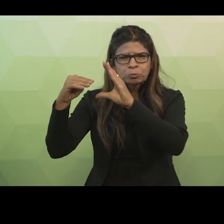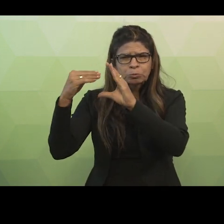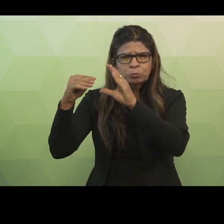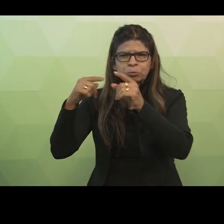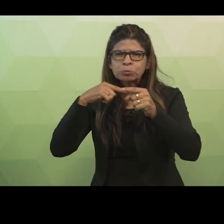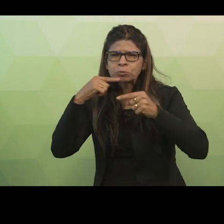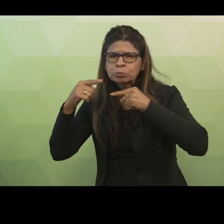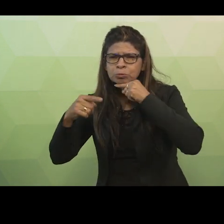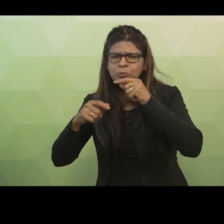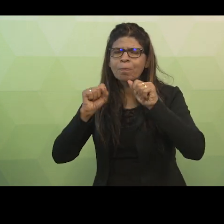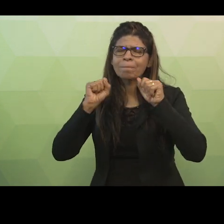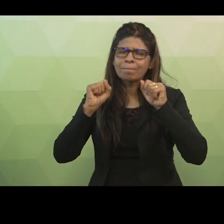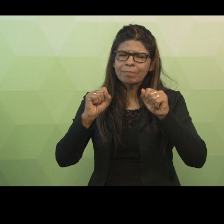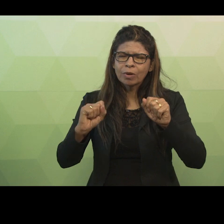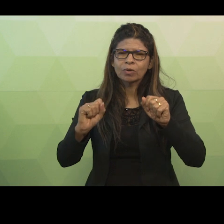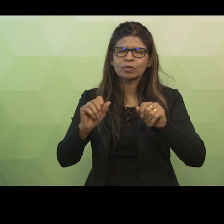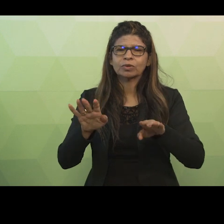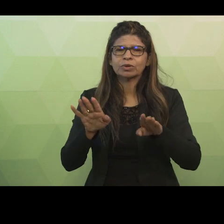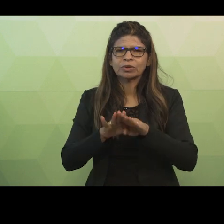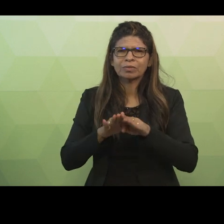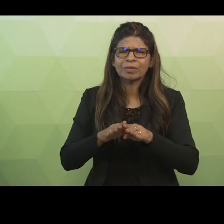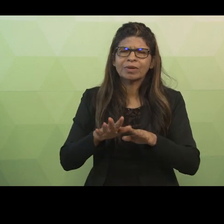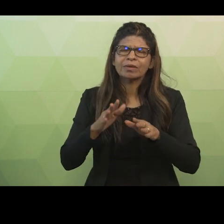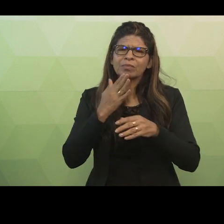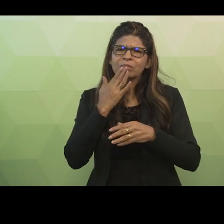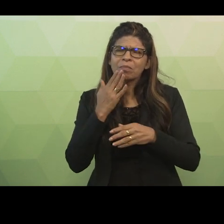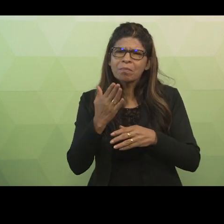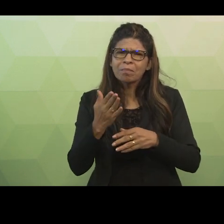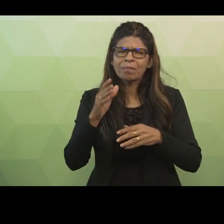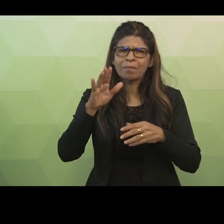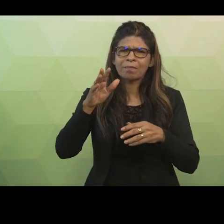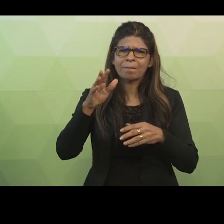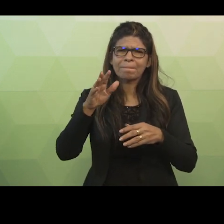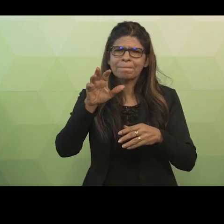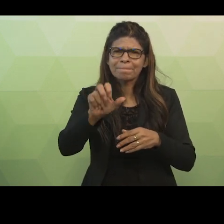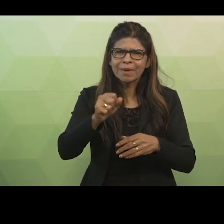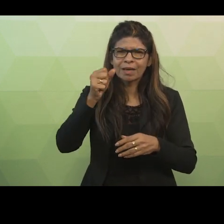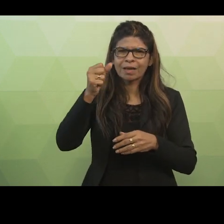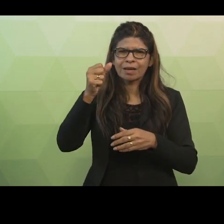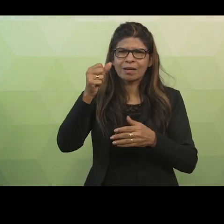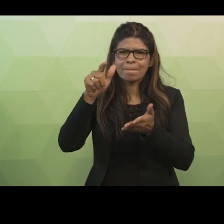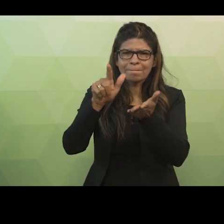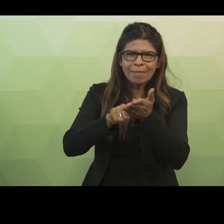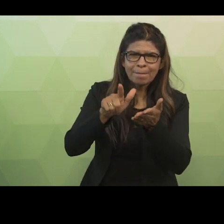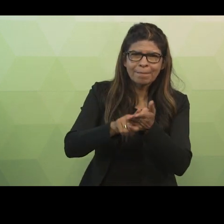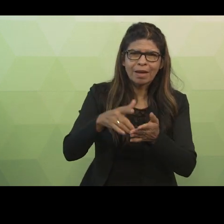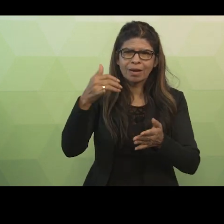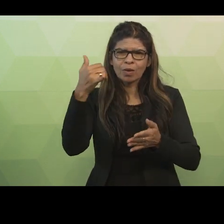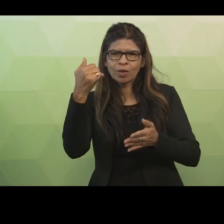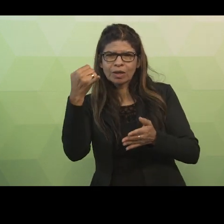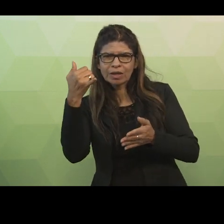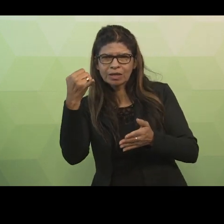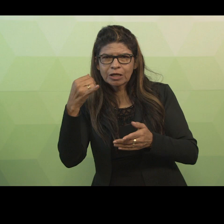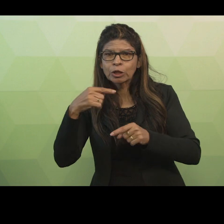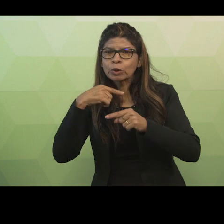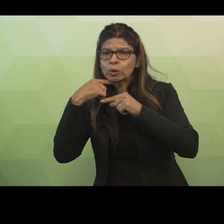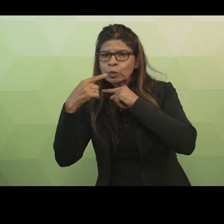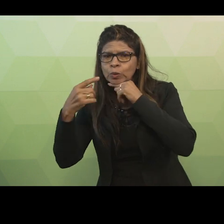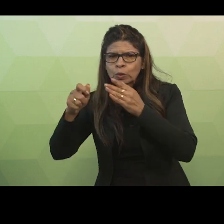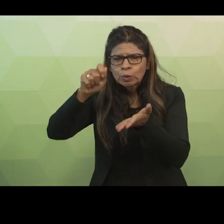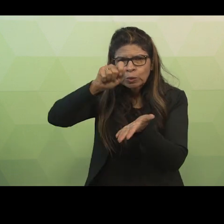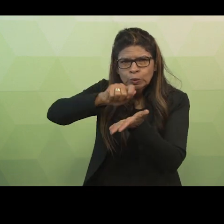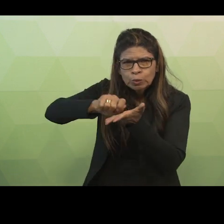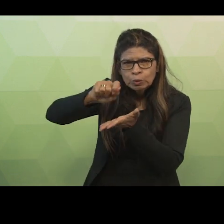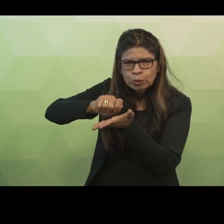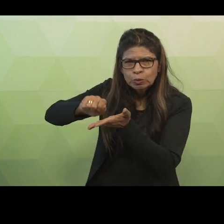Tira Dúvidas. Tenham em mãos caneta e papel para anotarem as dúvidas conforme vocês vão assistindo a aula, pois pode